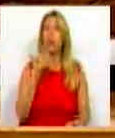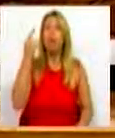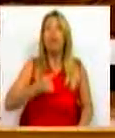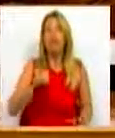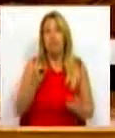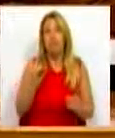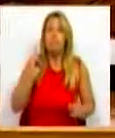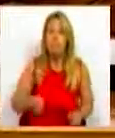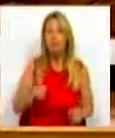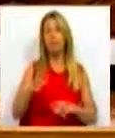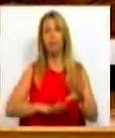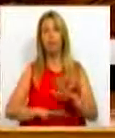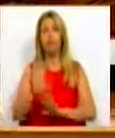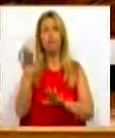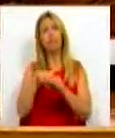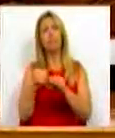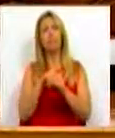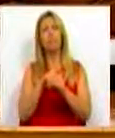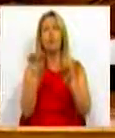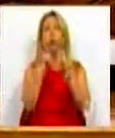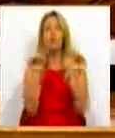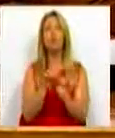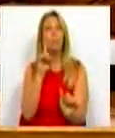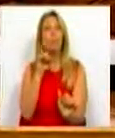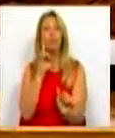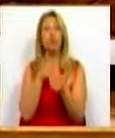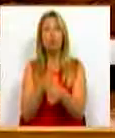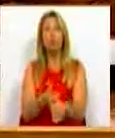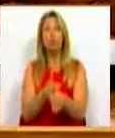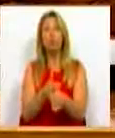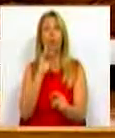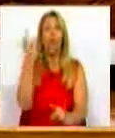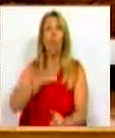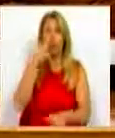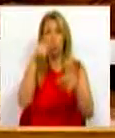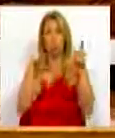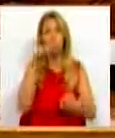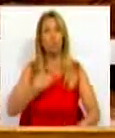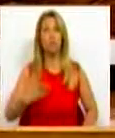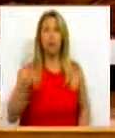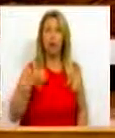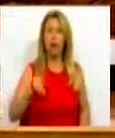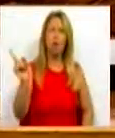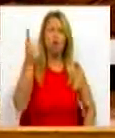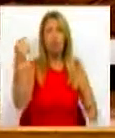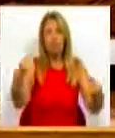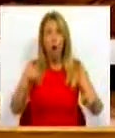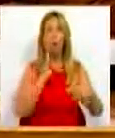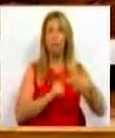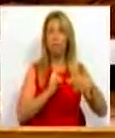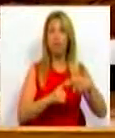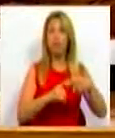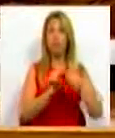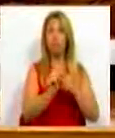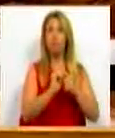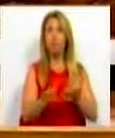de fazer parte dos sistemas de defesa do cumprimento das obrigações dos cidadãos, não apenas dos beneficiários de prestações sociais, mas também de